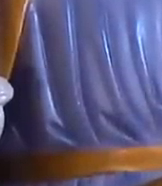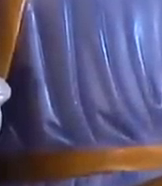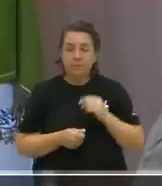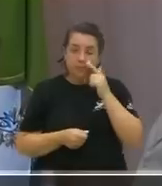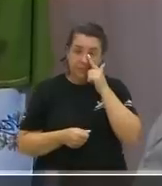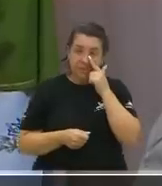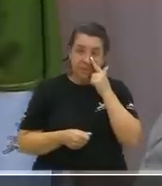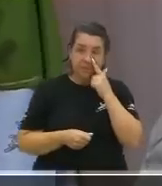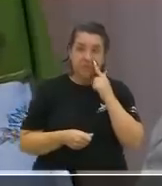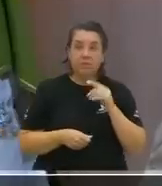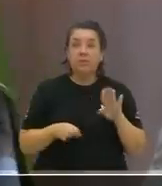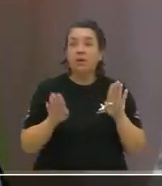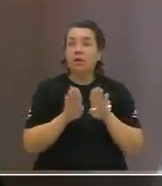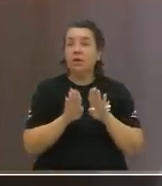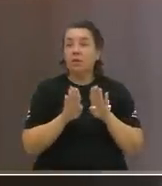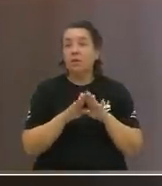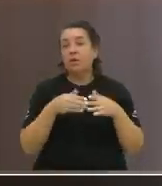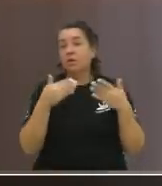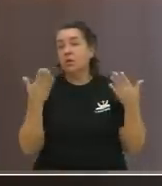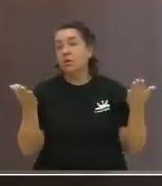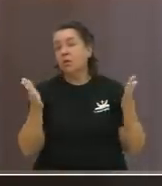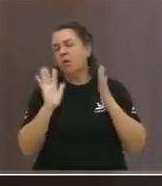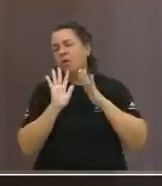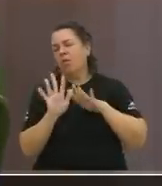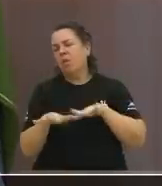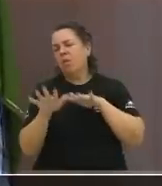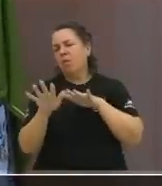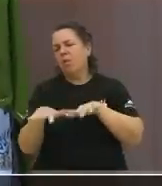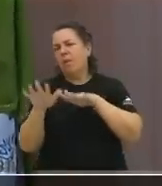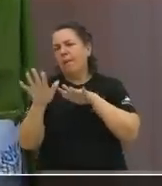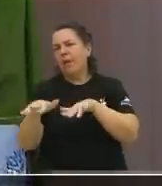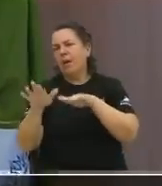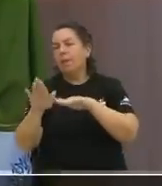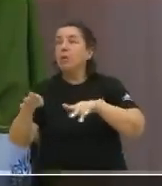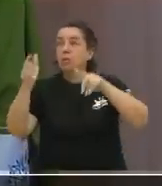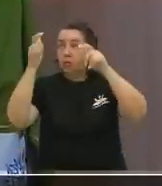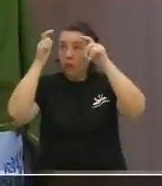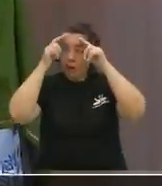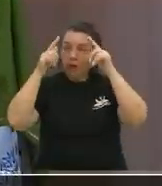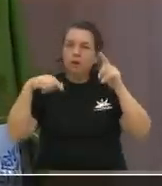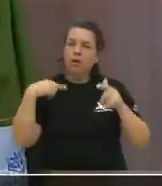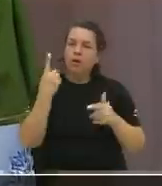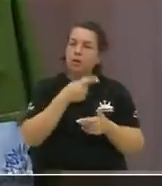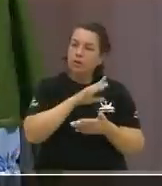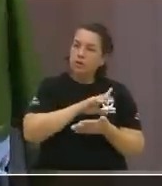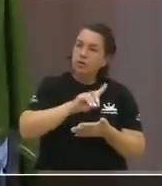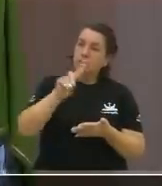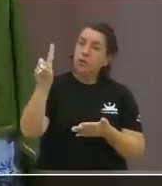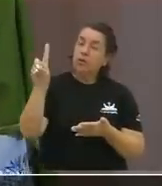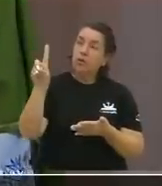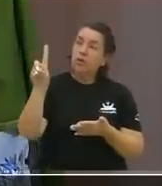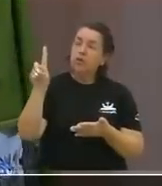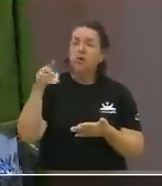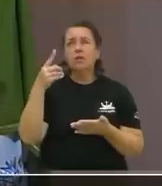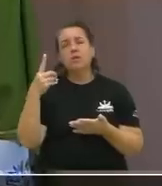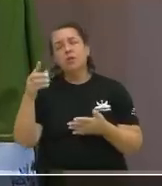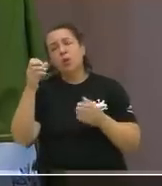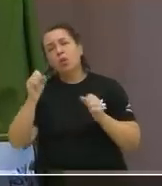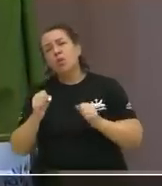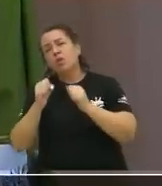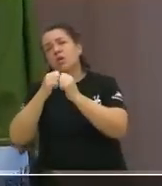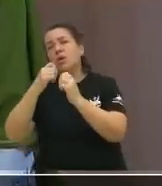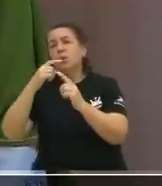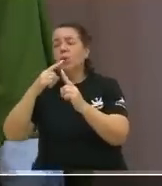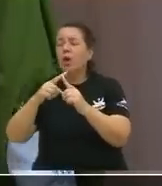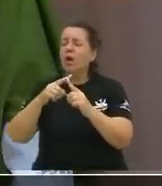aquele outro, eis a procissão do Rei nosso Deus, ao seu